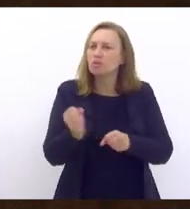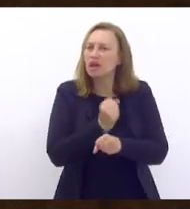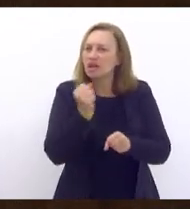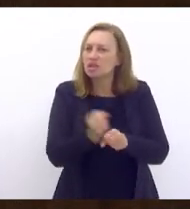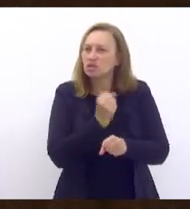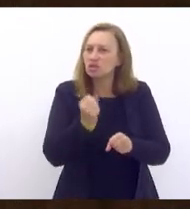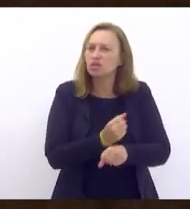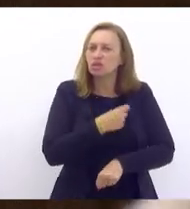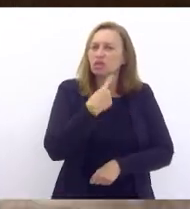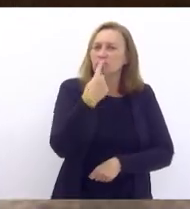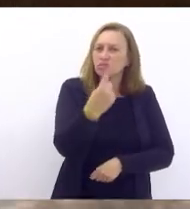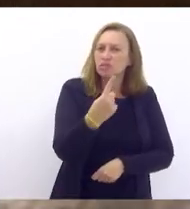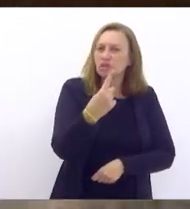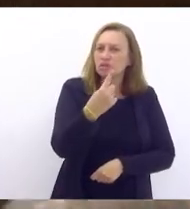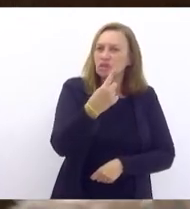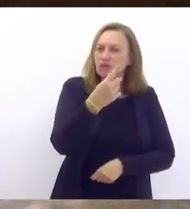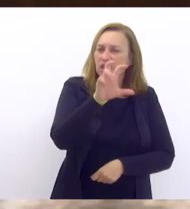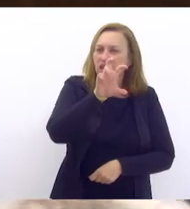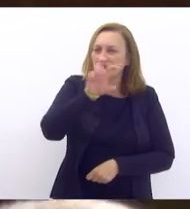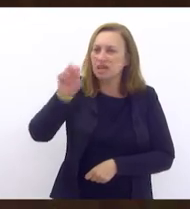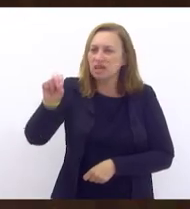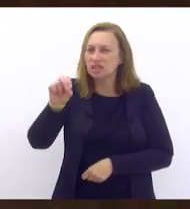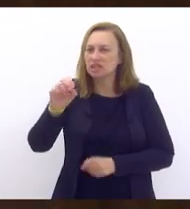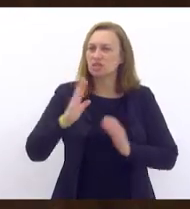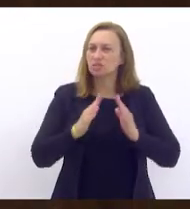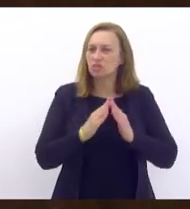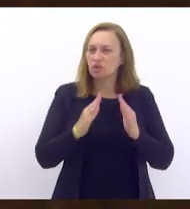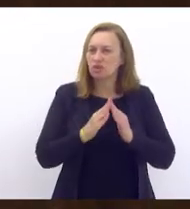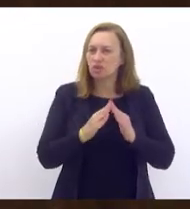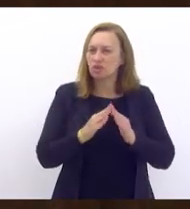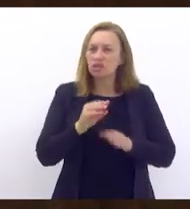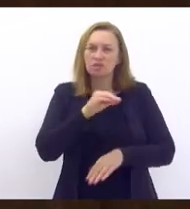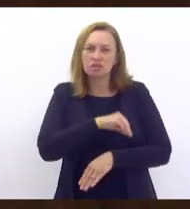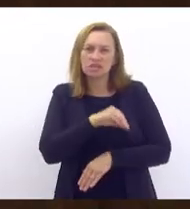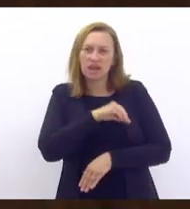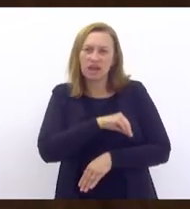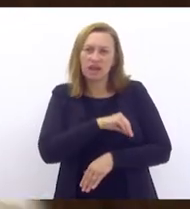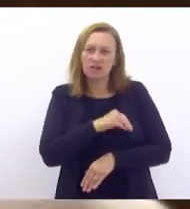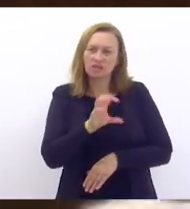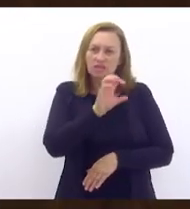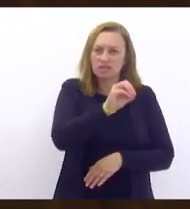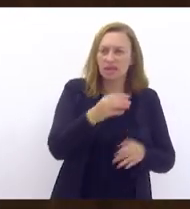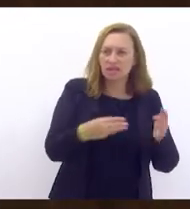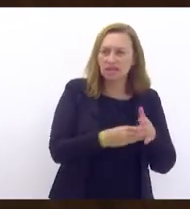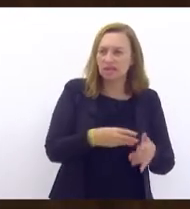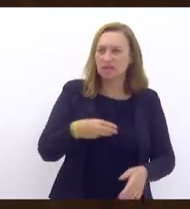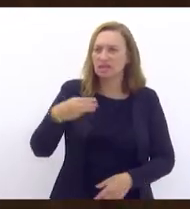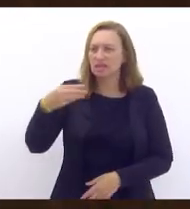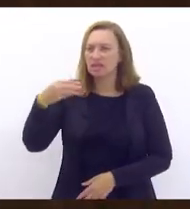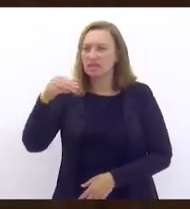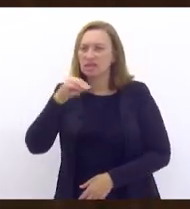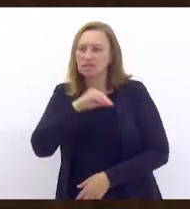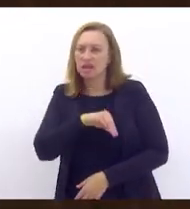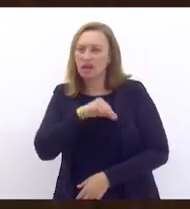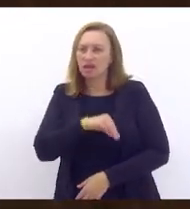1.500 moradias para quem ganha de 0 a 3 salários mínimos. O Ministério do Desenvolvimento